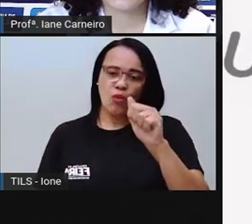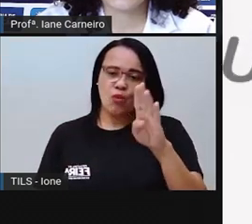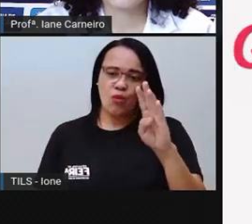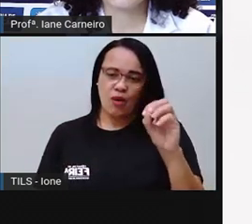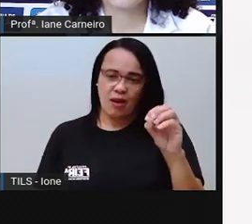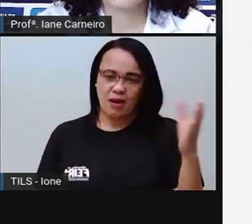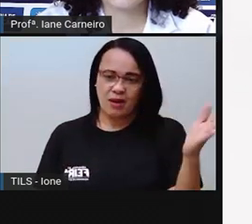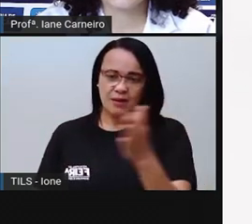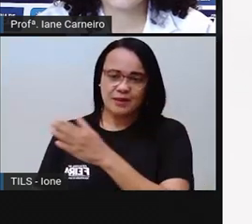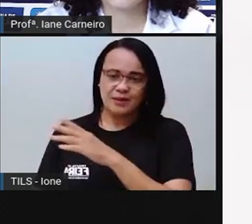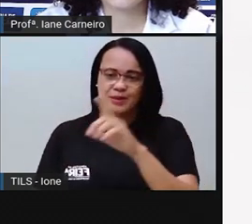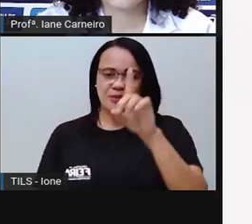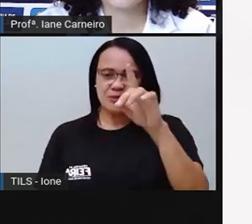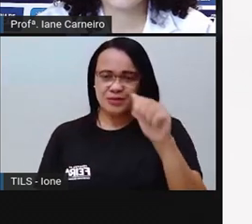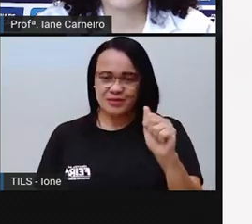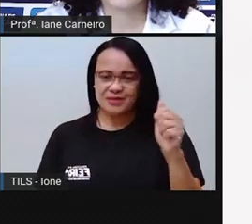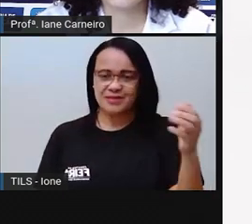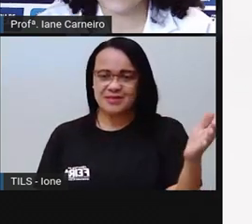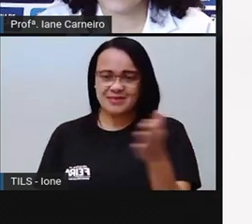Quem, ó,